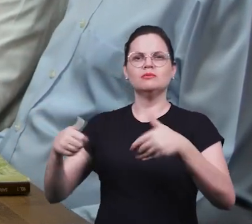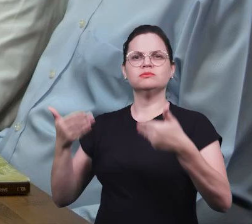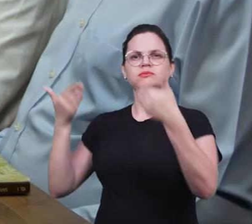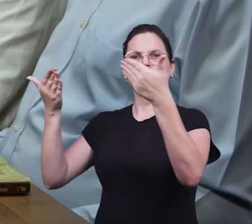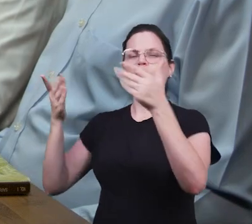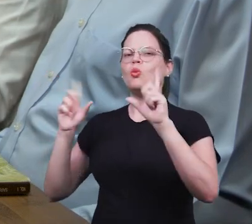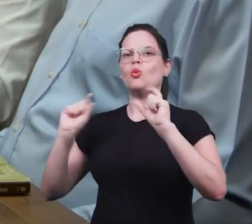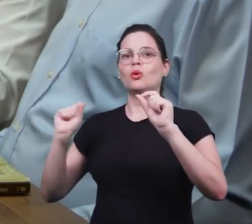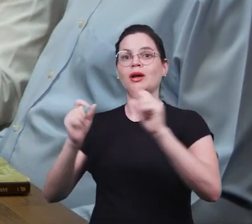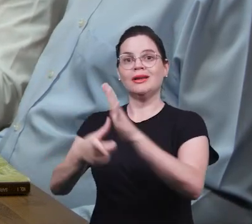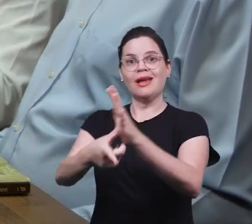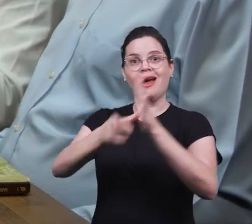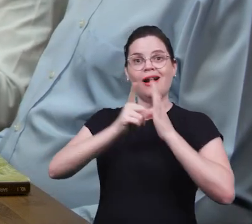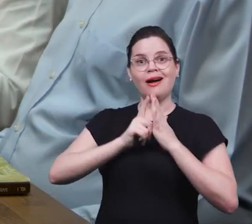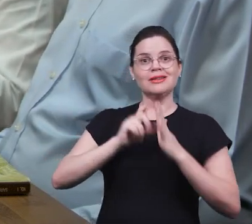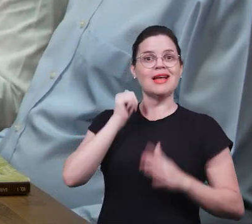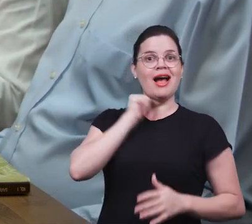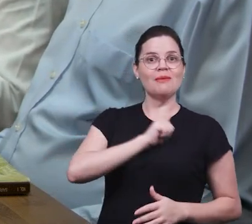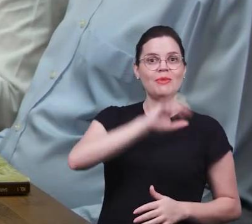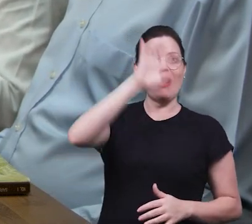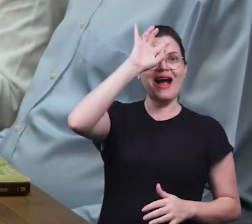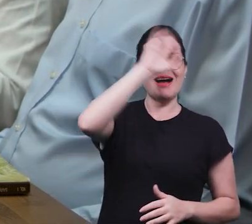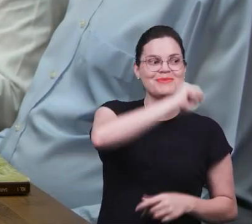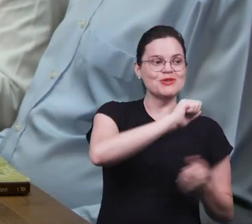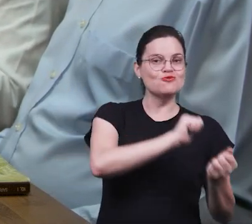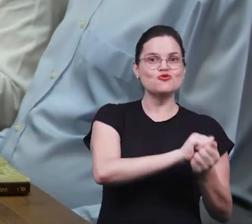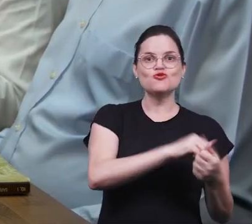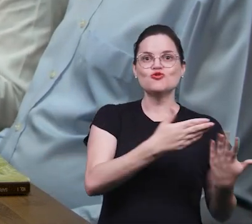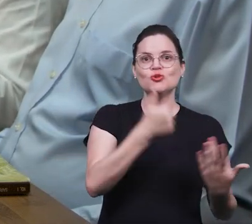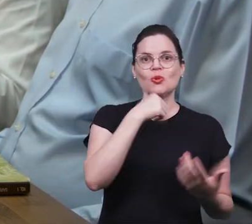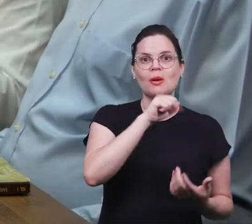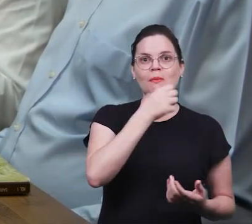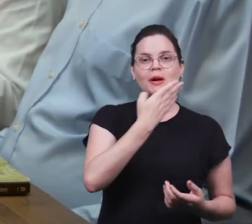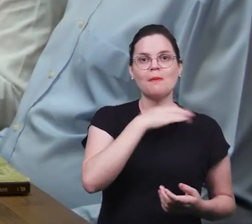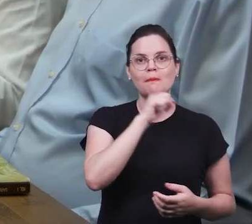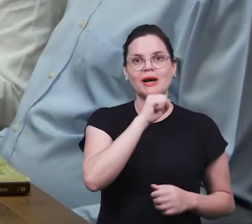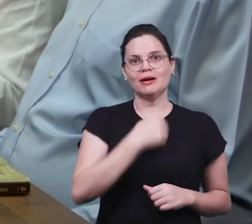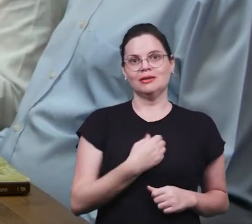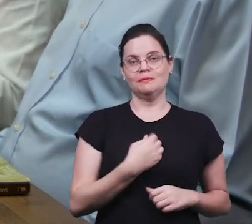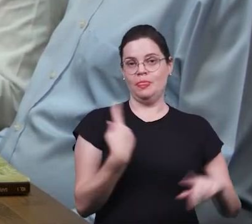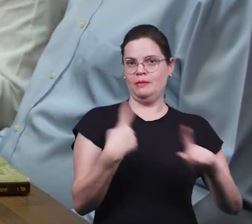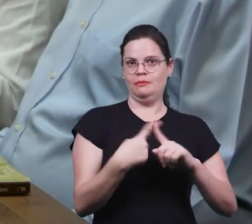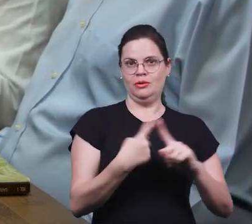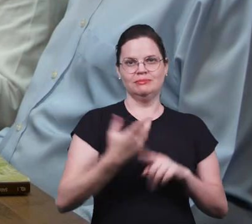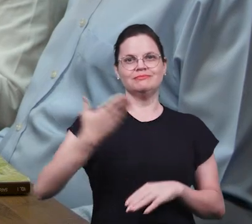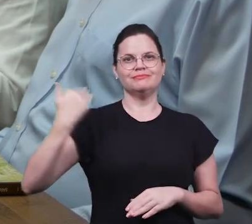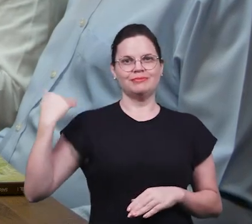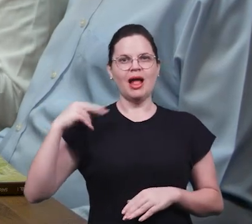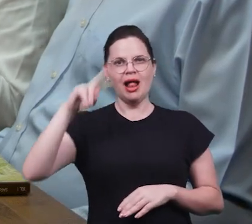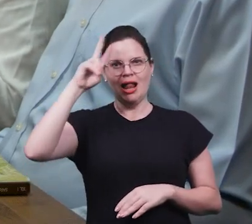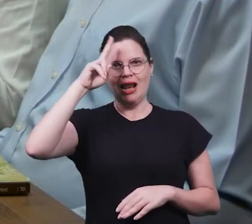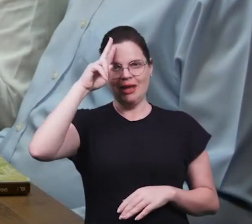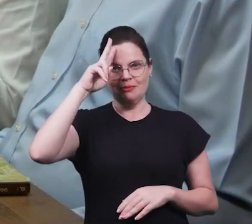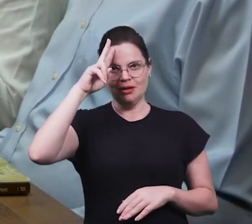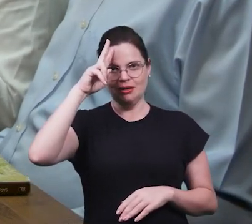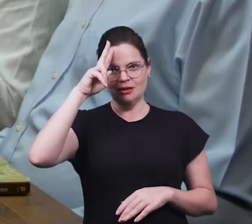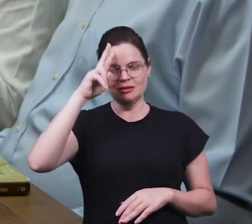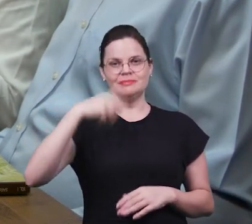pecaram, Deus sacrificou um animal para vestir o homem, quando Adão e Eva pecaram. Abel